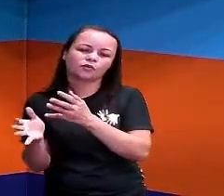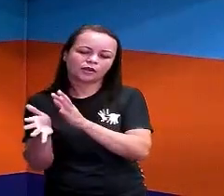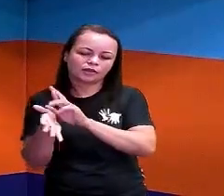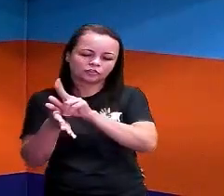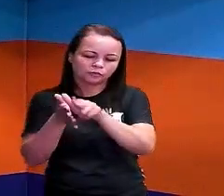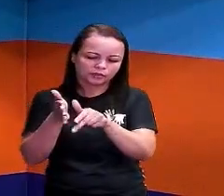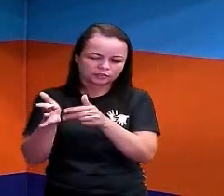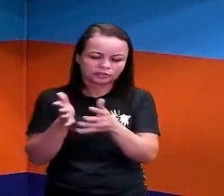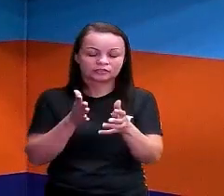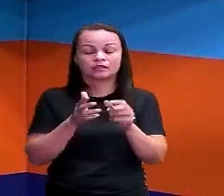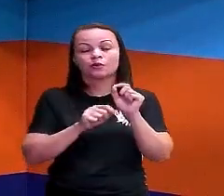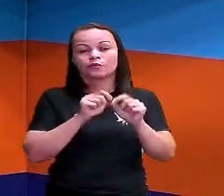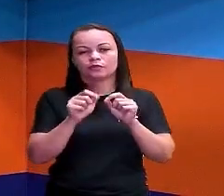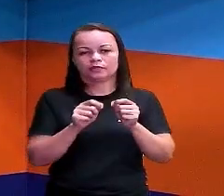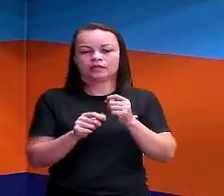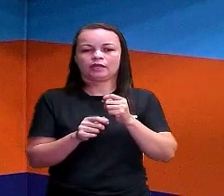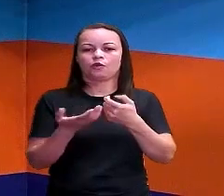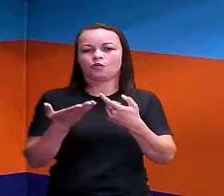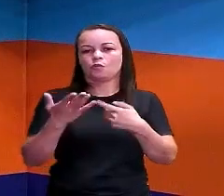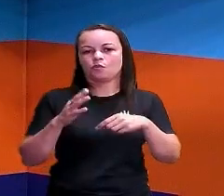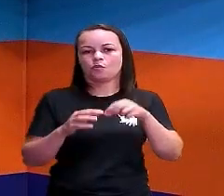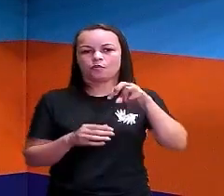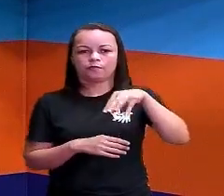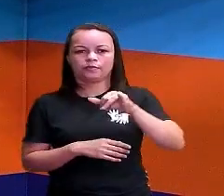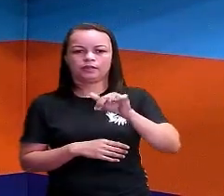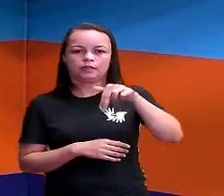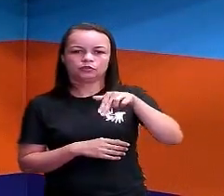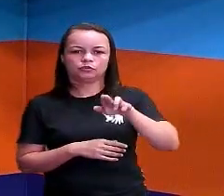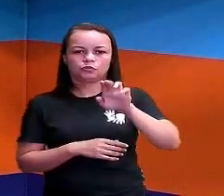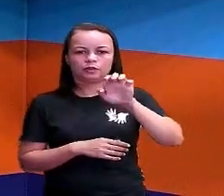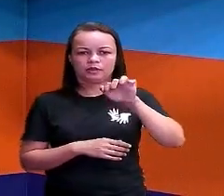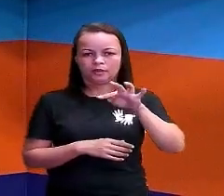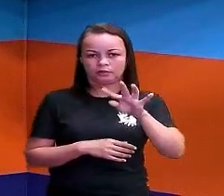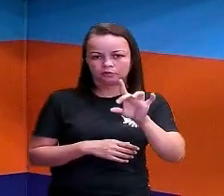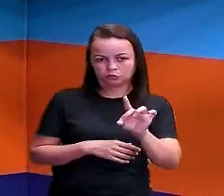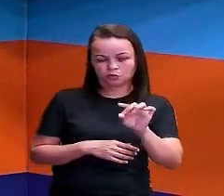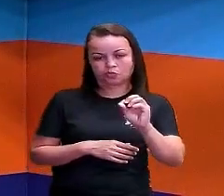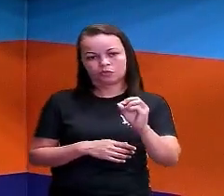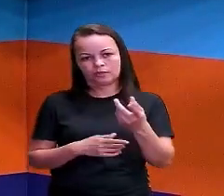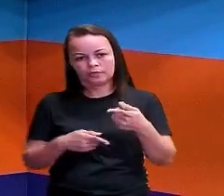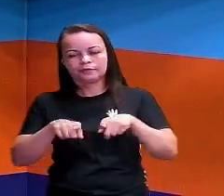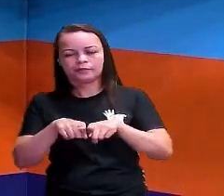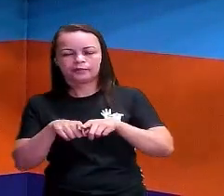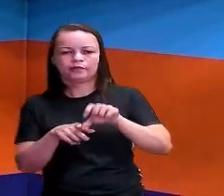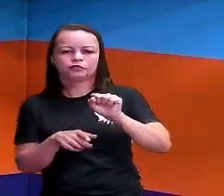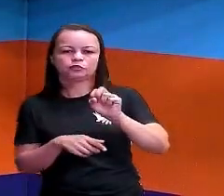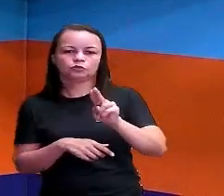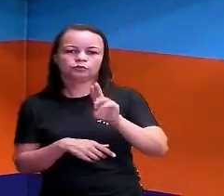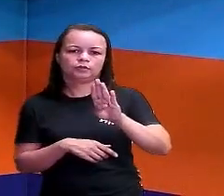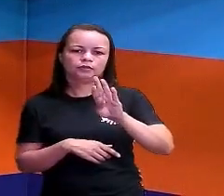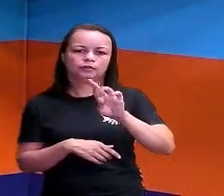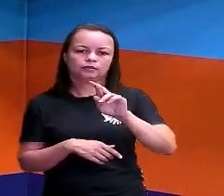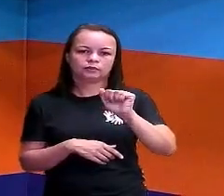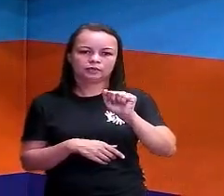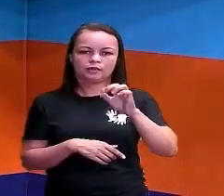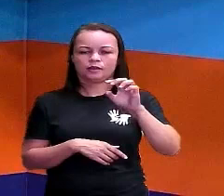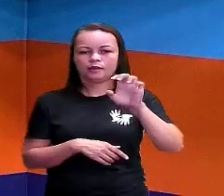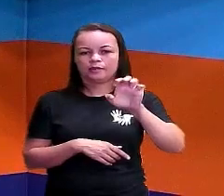o minuendo e o subtraindo. Na subtração, teremos a ideia de